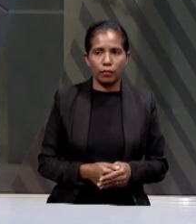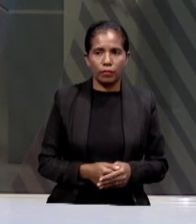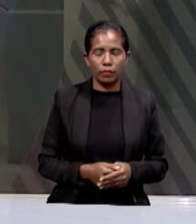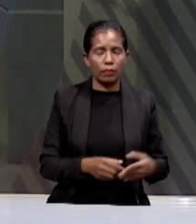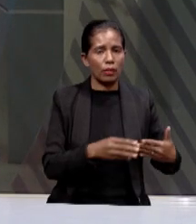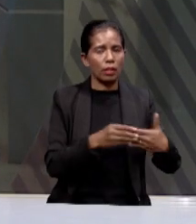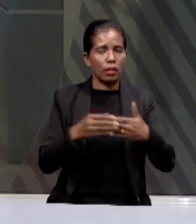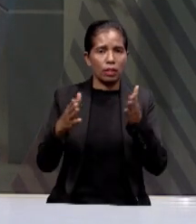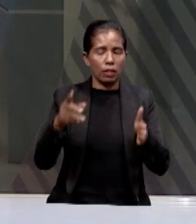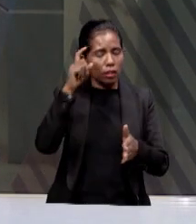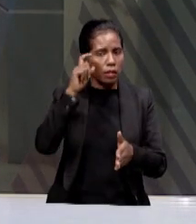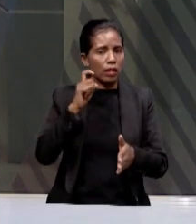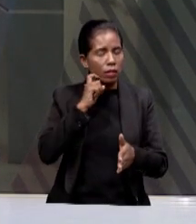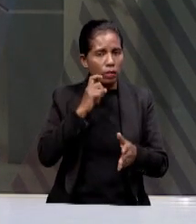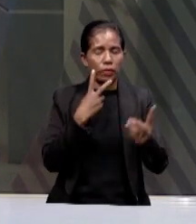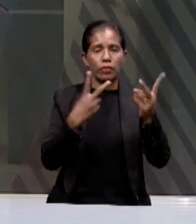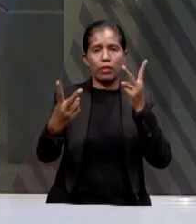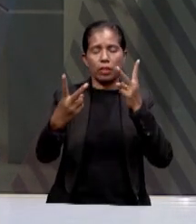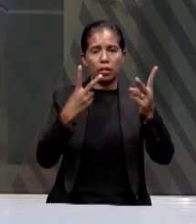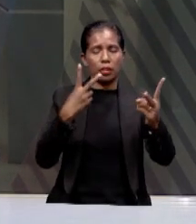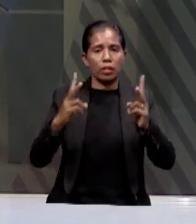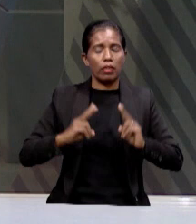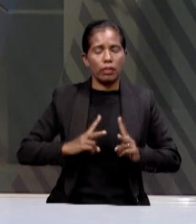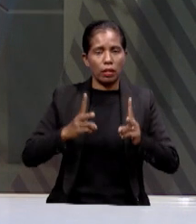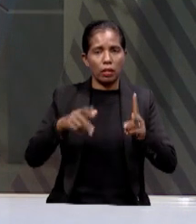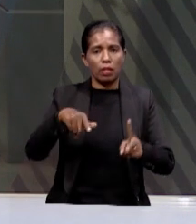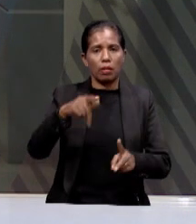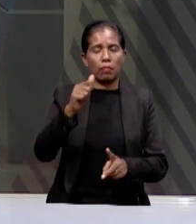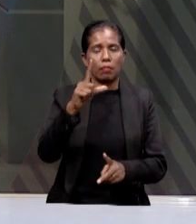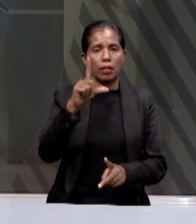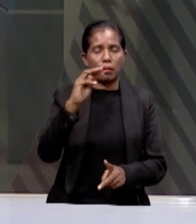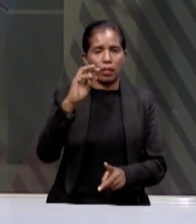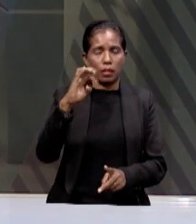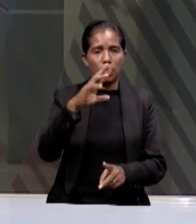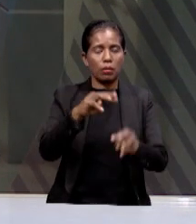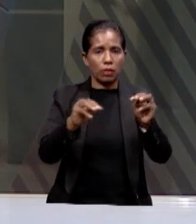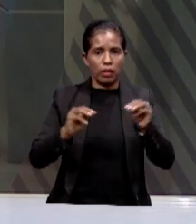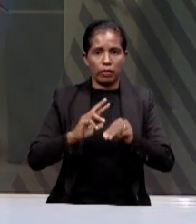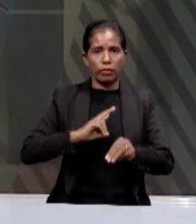Líder Nacional Carrera Santana Guzmán visita veterana Palmira López y el municipio Viqueque.